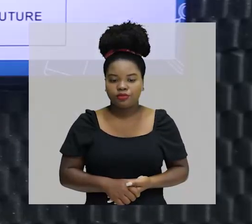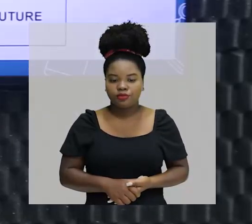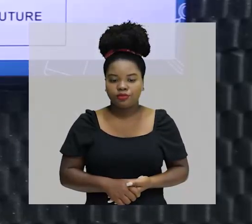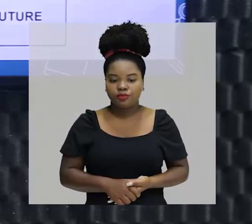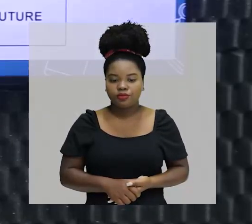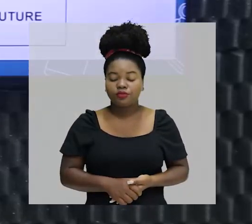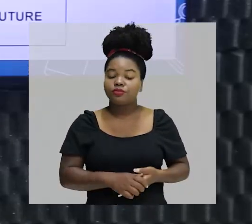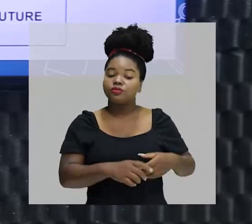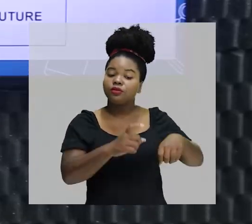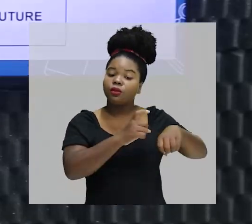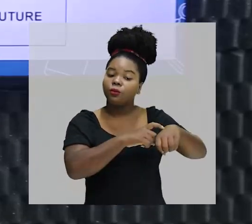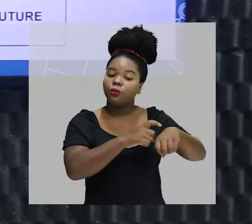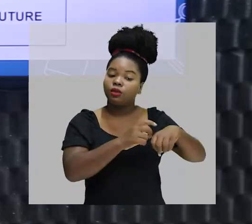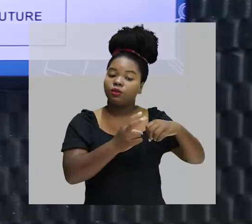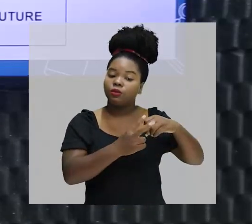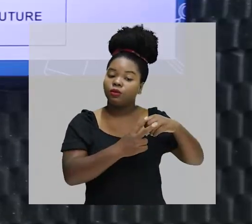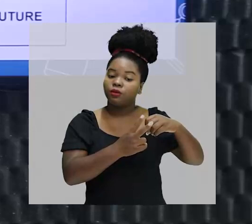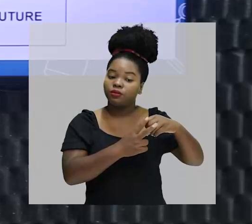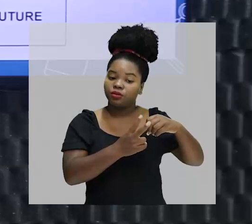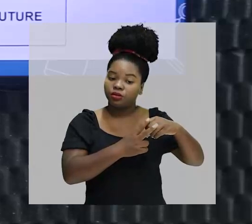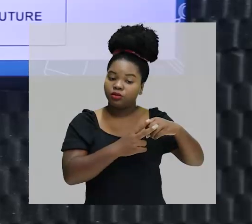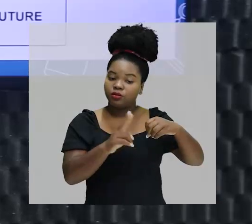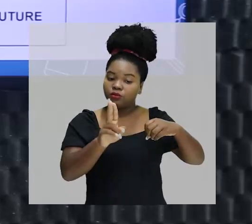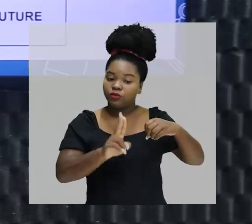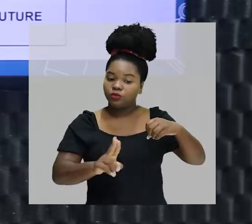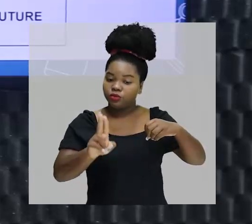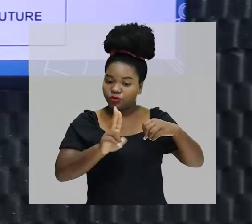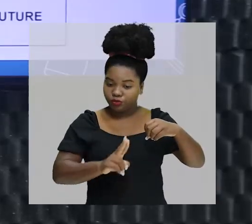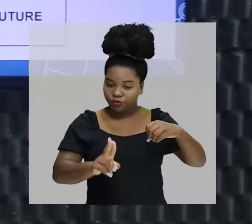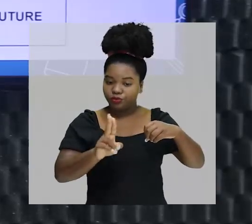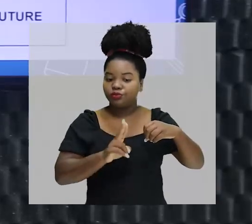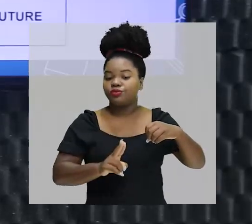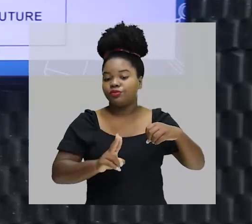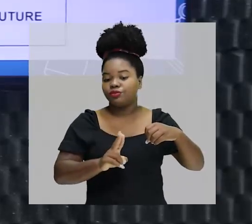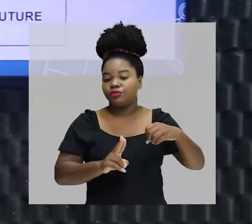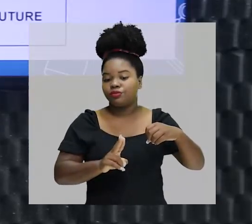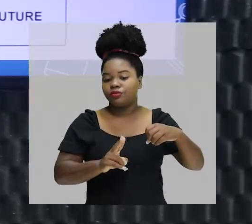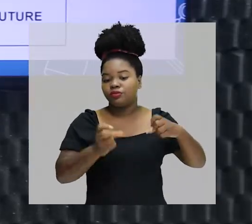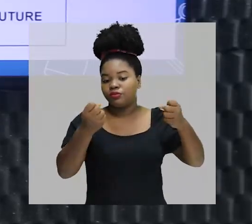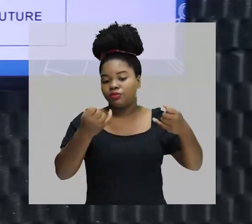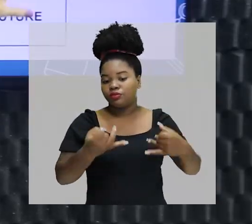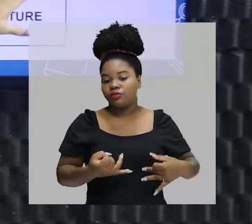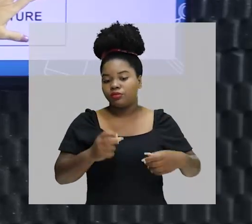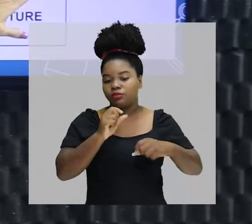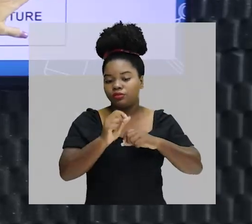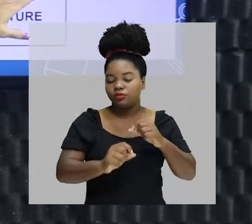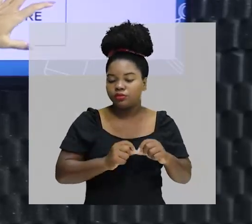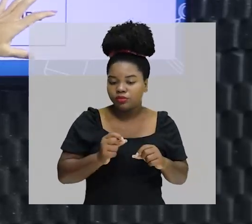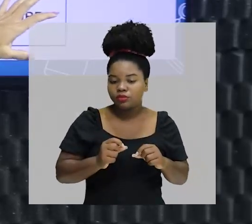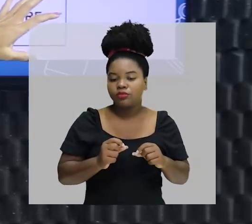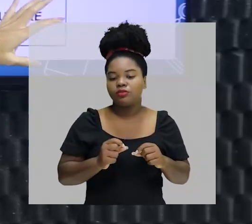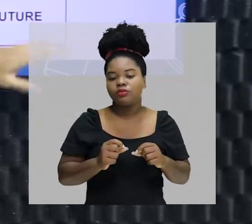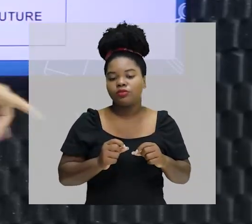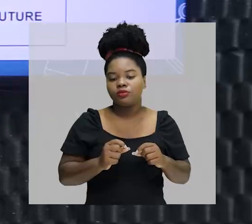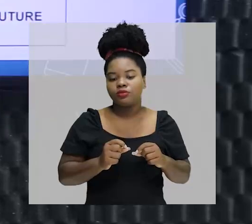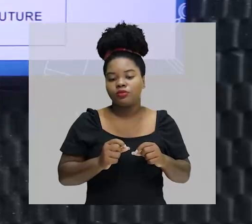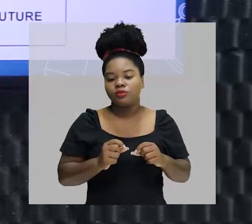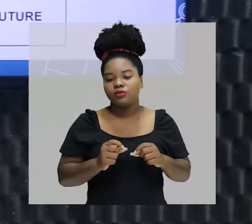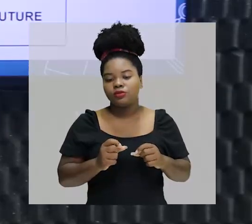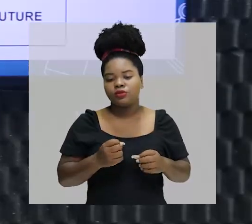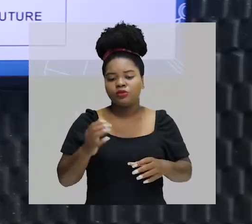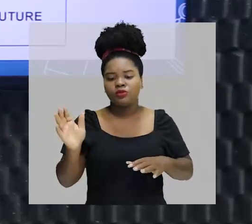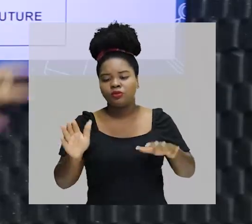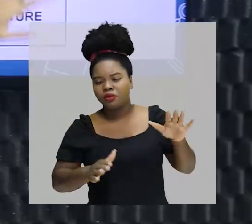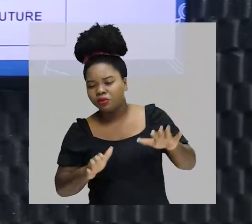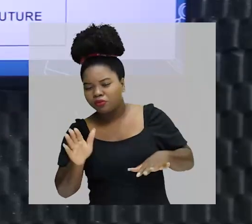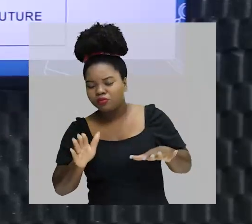seja, o tempo de um verbo, né, quando nós usamos os tempos verbais, nós estamos falando sobre alguma coisa que a pessoa fez